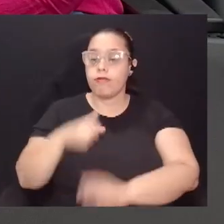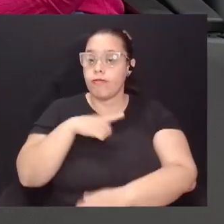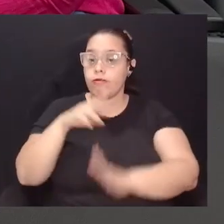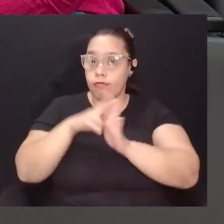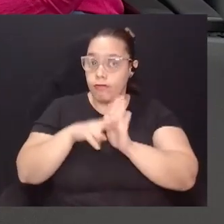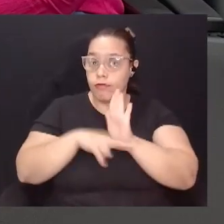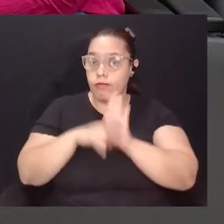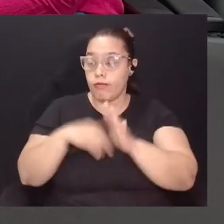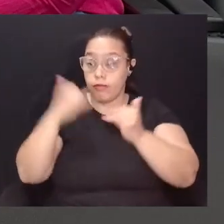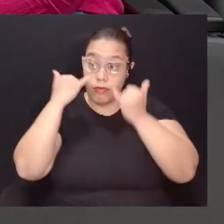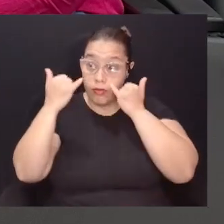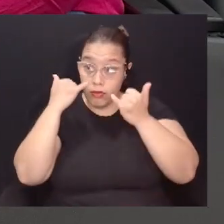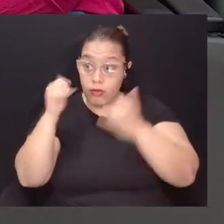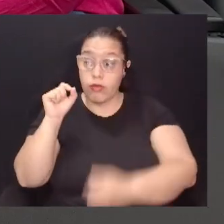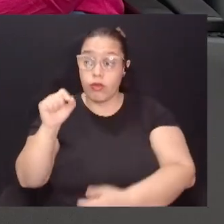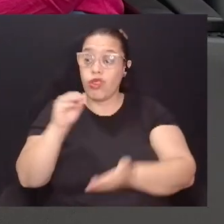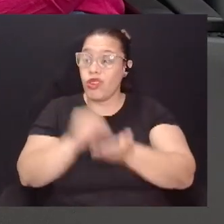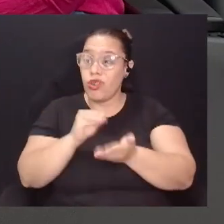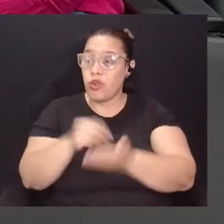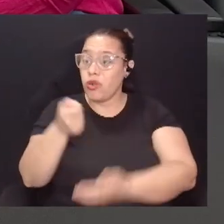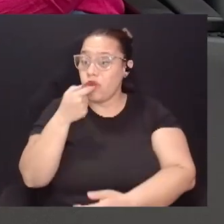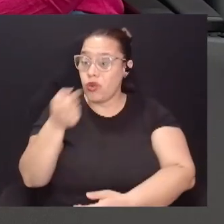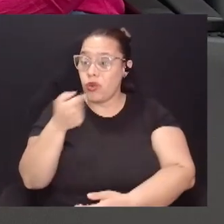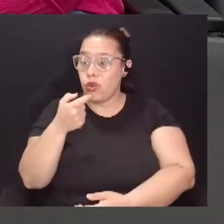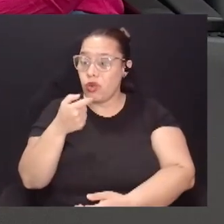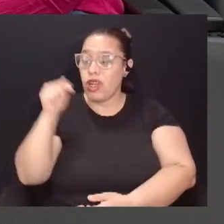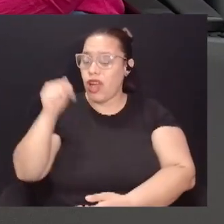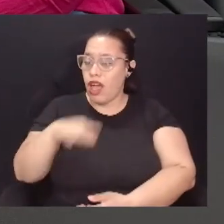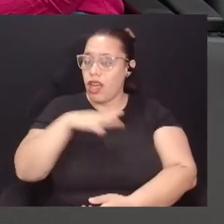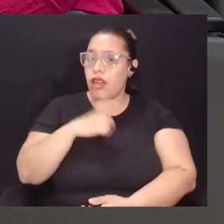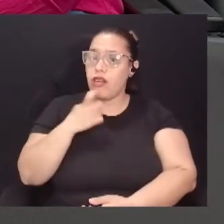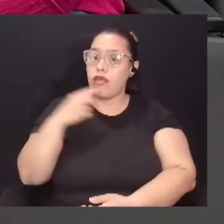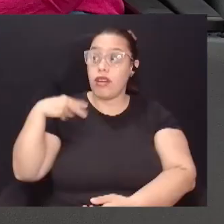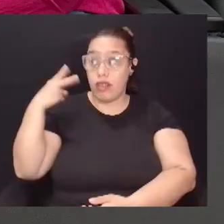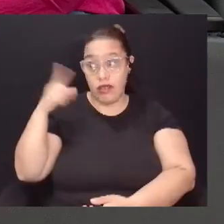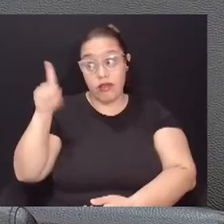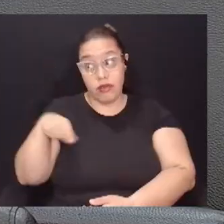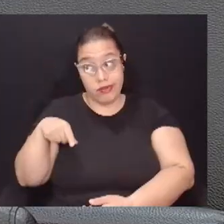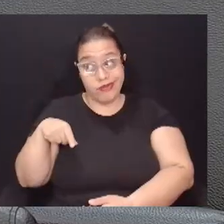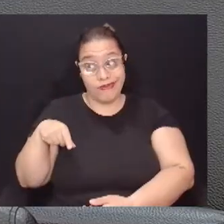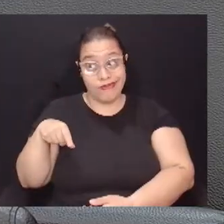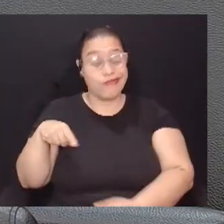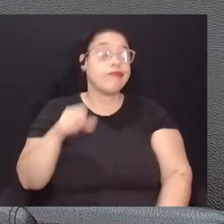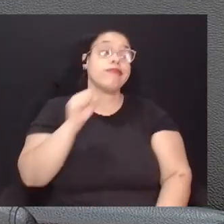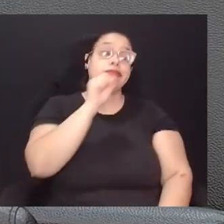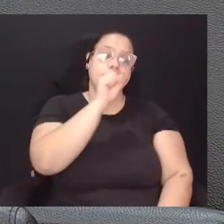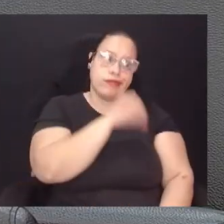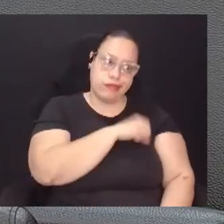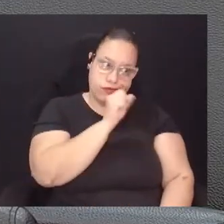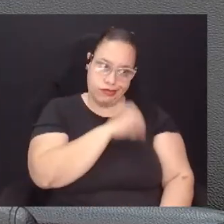também tem um requerimento solicitando informações sobre a falta de medicamentos e insumos aqui no município, né, vereadora? Exatamente.